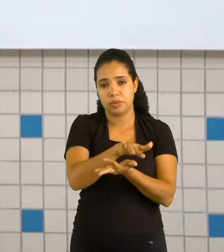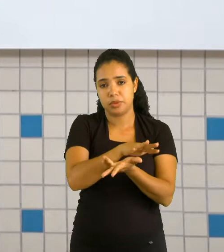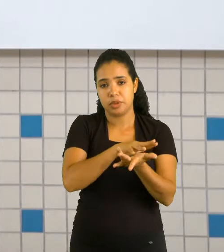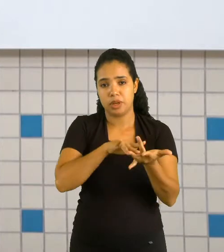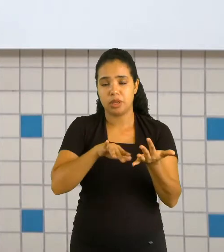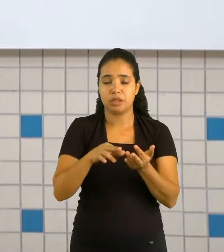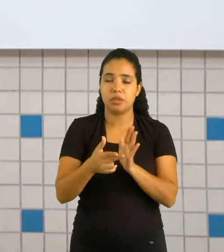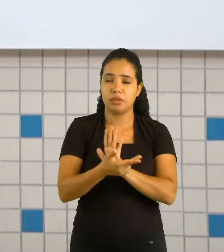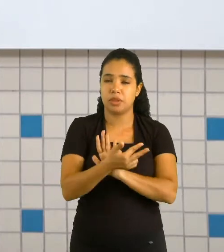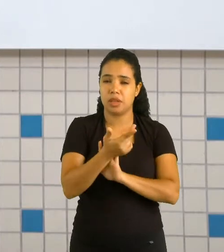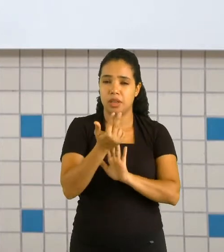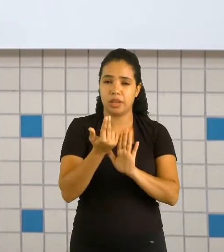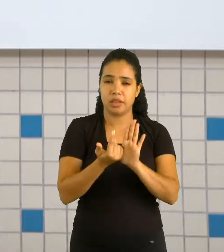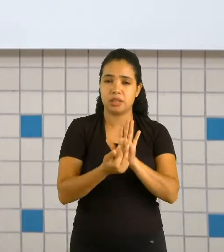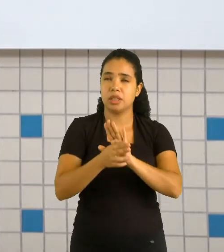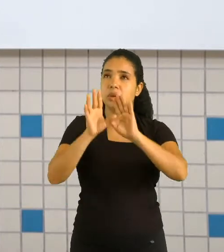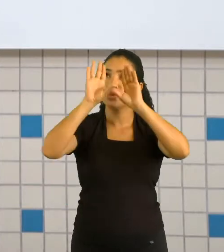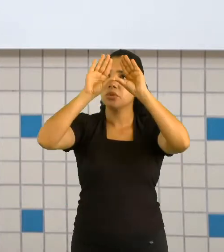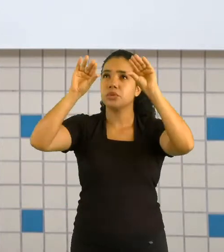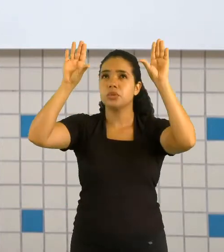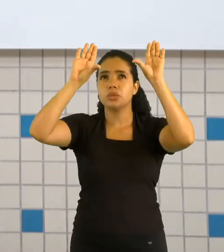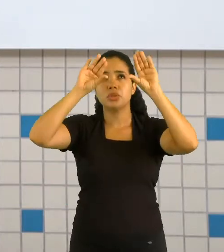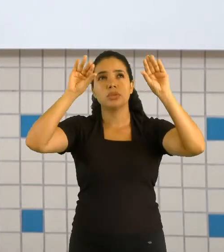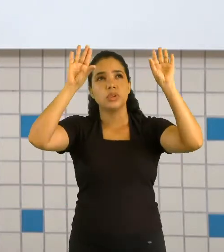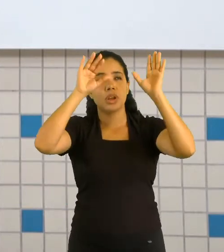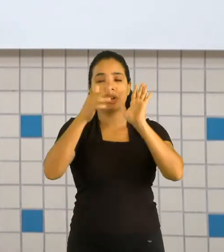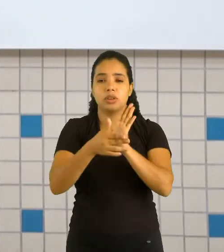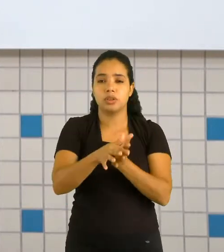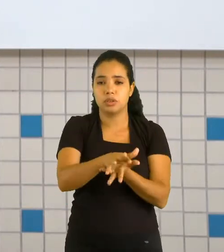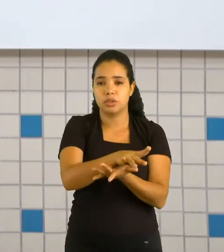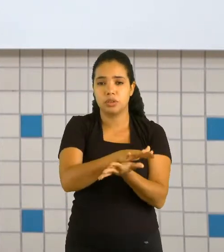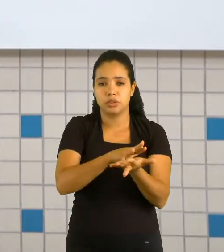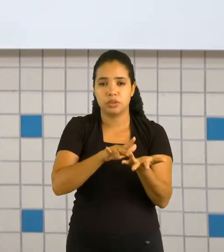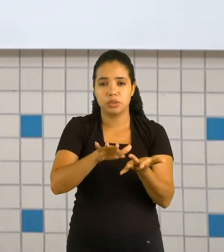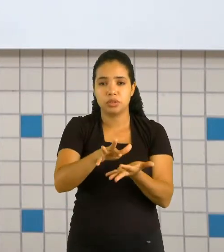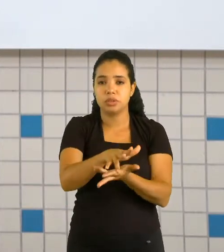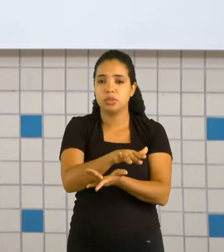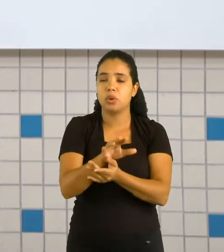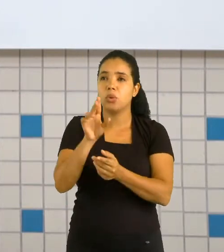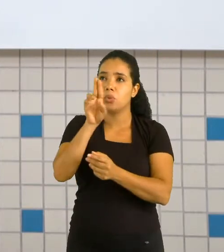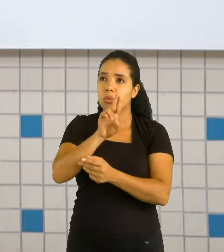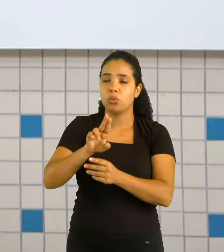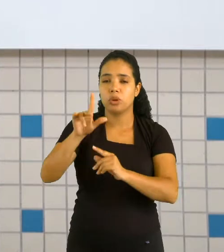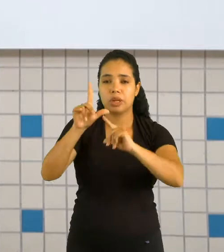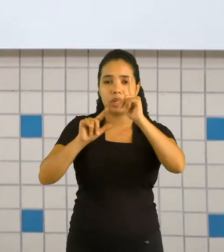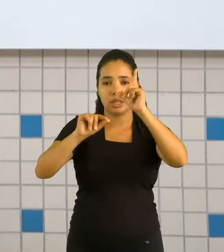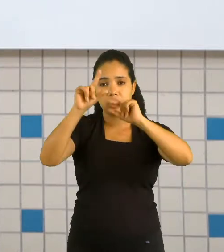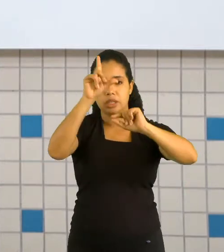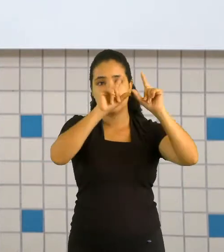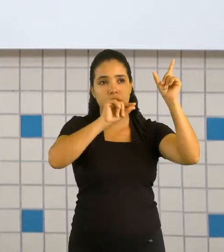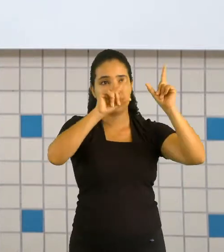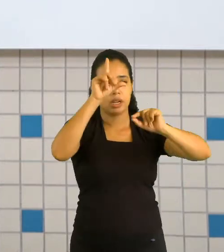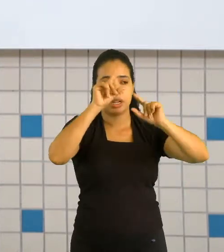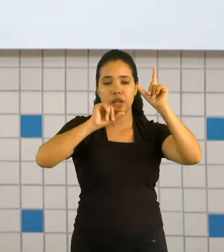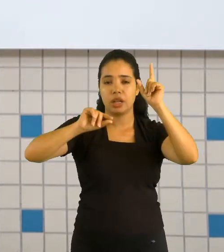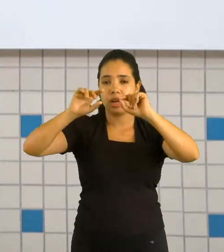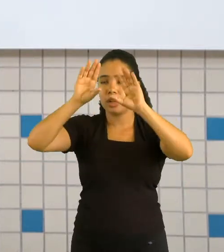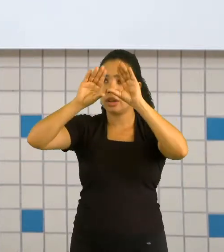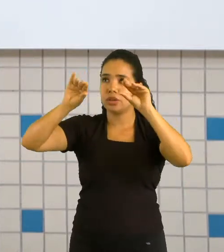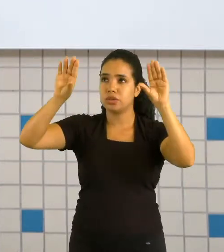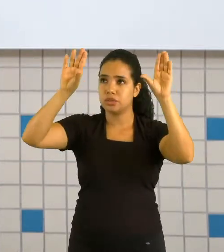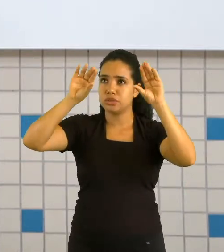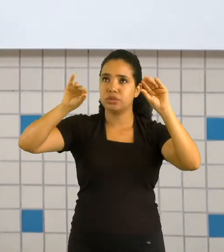são desenhos feitos no céu usando as estrelas como referência. Esses desenhos no céu são feitos com base